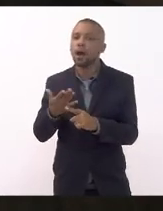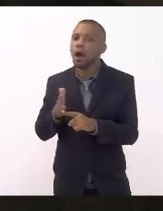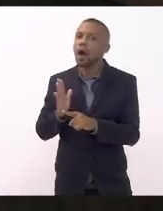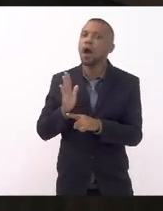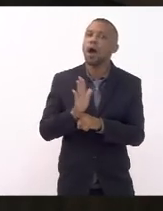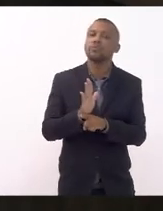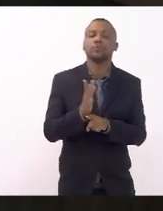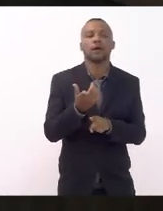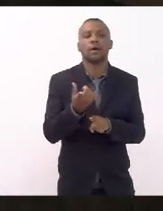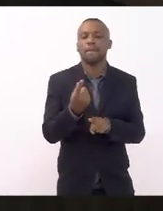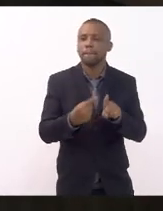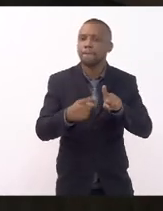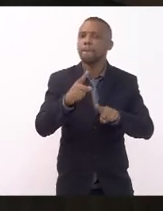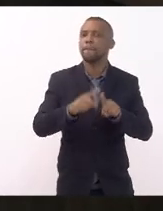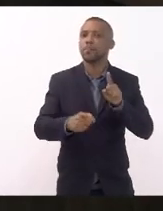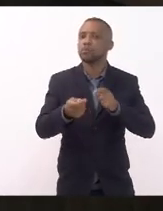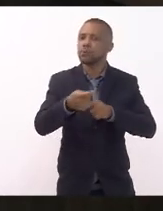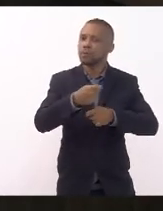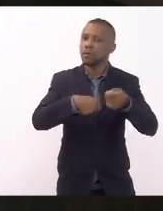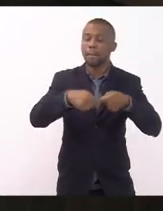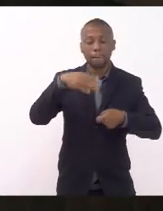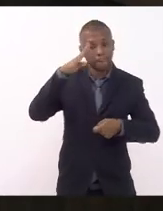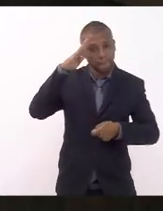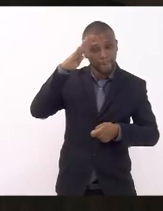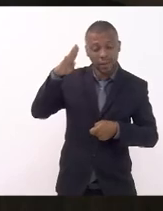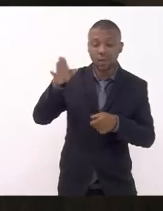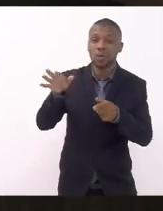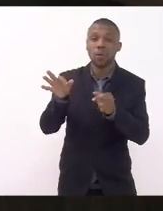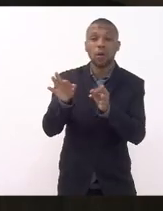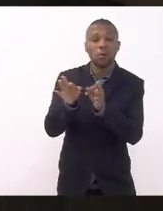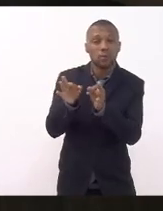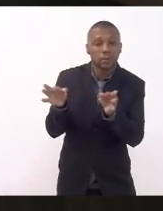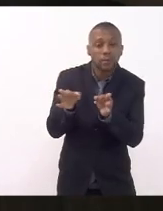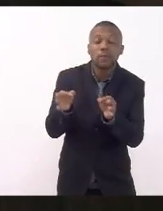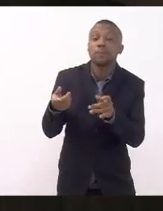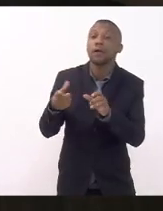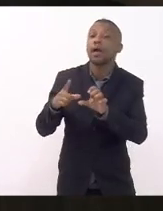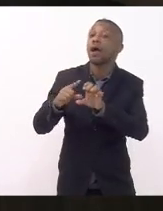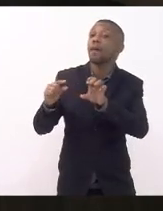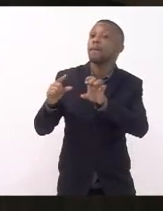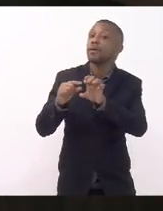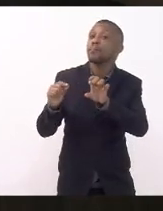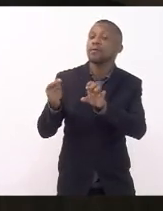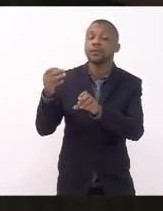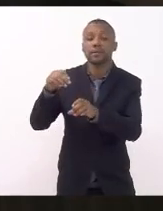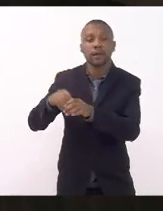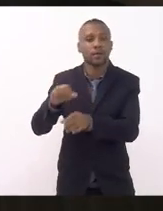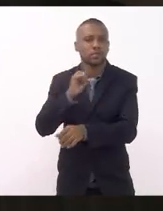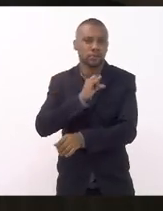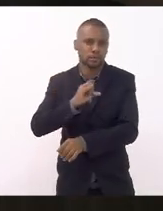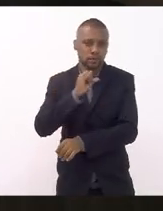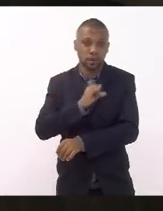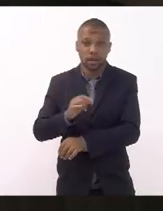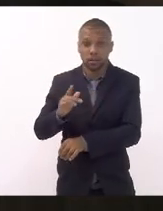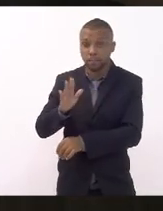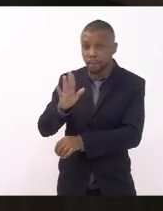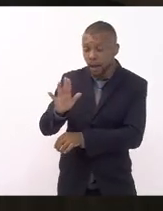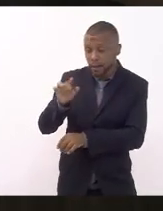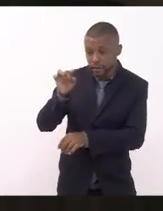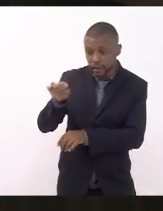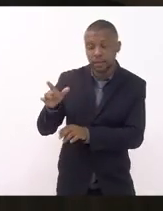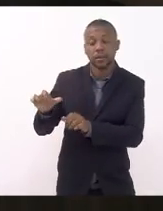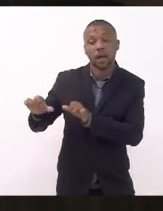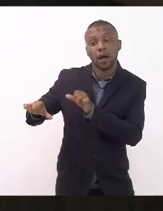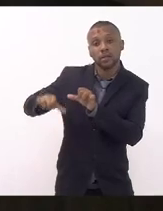dos negócios, sobretudo os pequenos empreendimentos, pequenos e médios empreendimentos do Estado. No caso desta alteração, que é